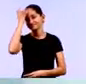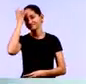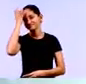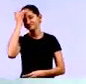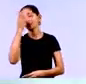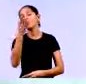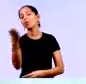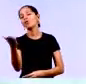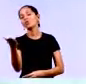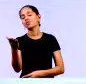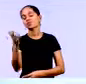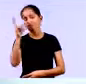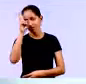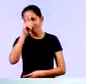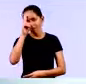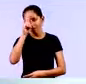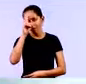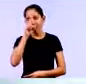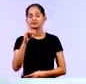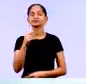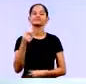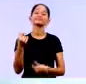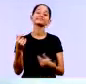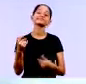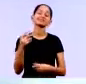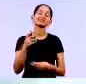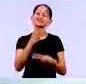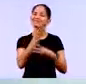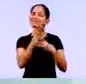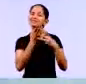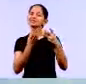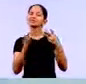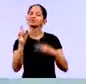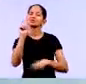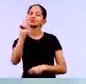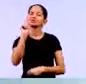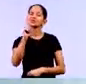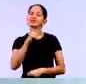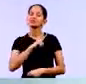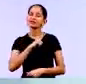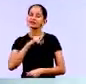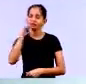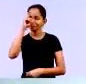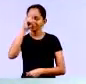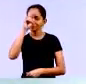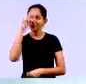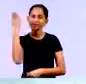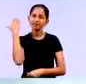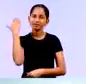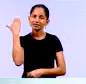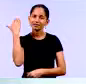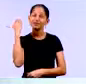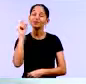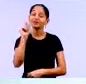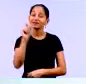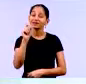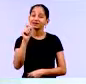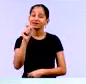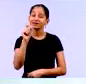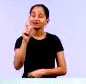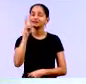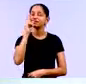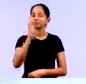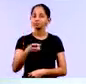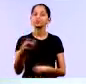são os 3? Ó, lembram? 3, não estou lembrado. 3 orçamentos, quais são? 3 do orçamento